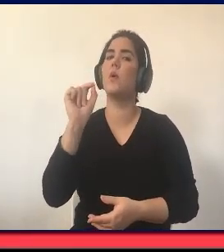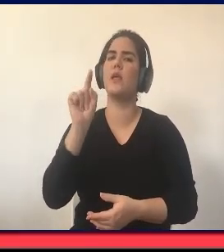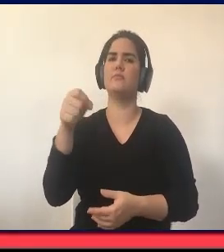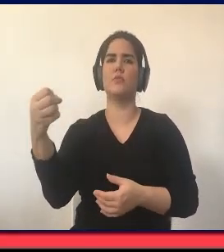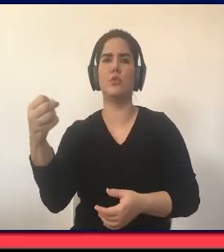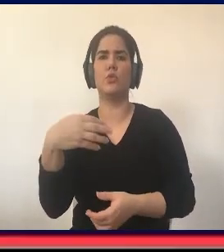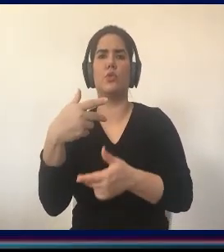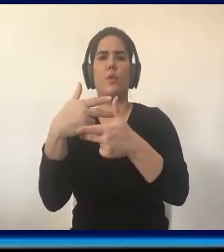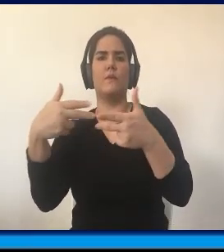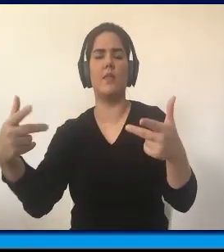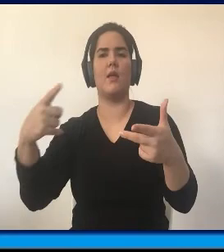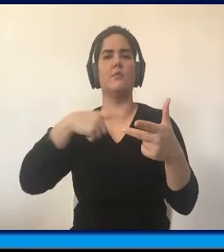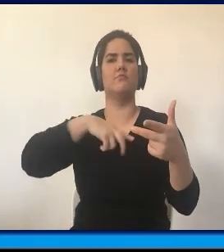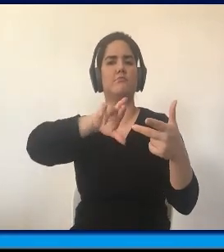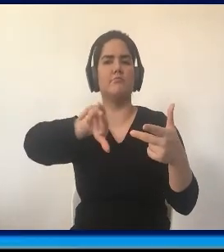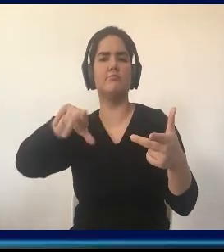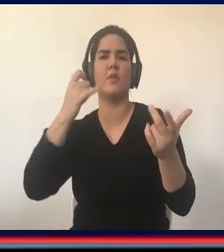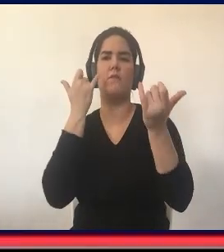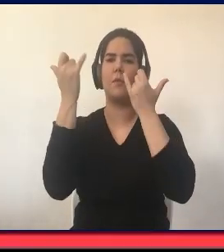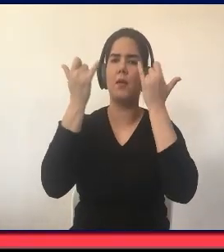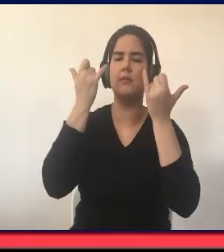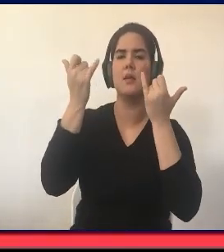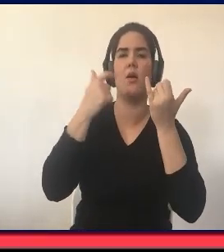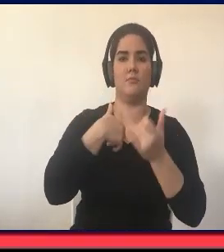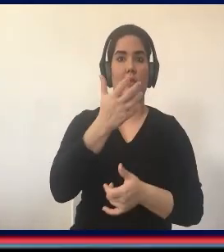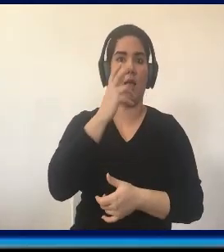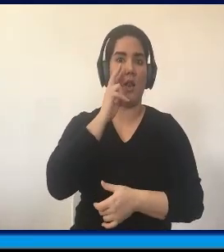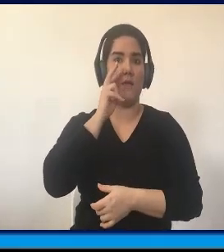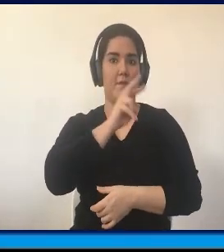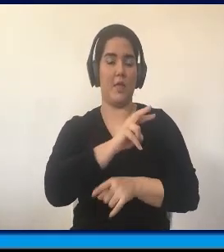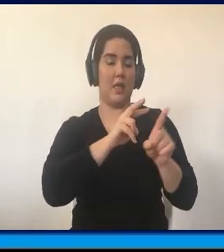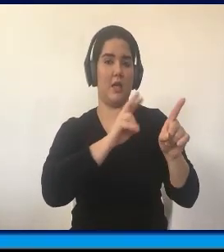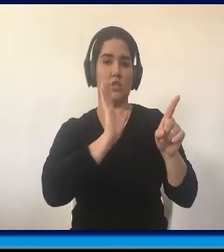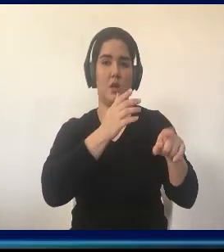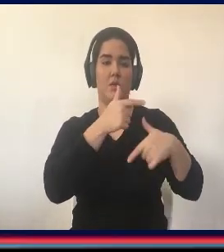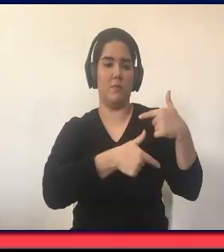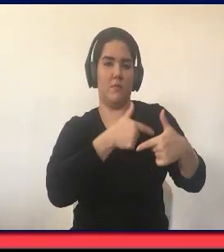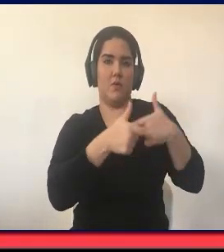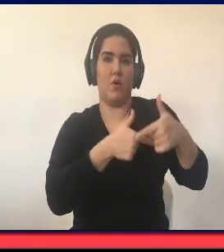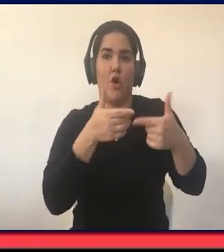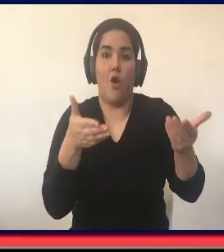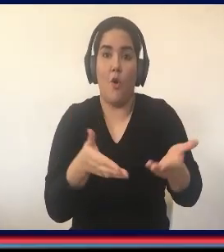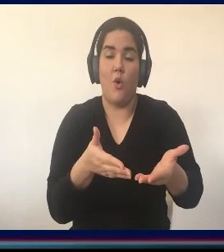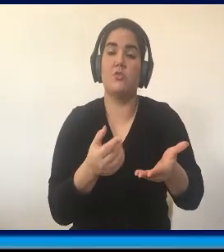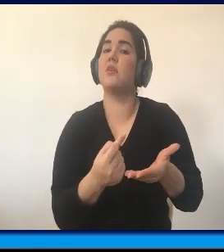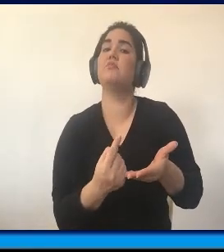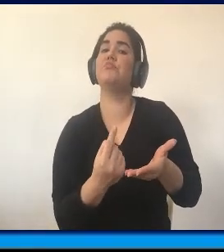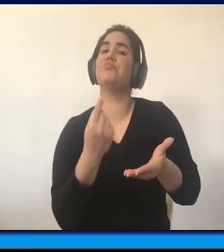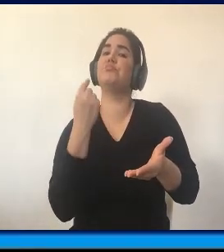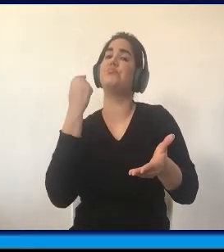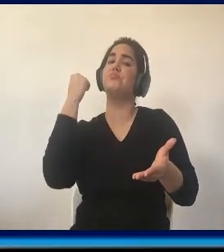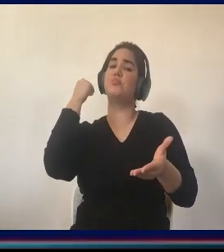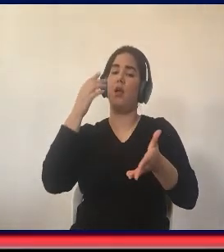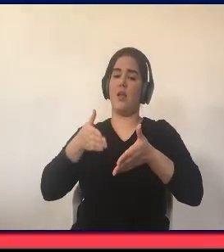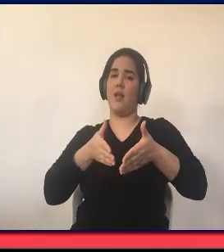não sei mais. E aí quer pegar a glória do René hoje, mas não sabe a trajetória dele, cara. Quanto